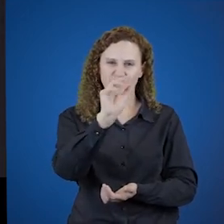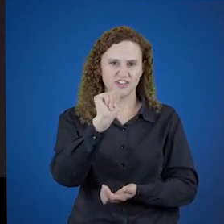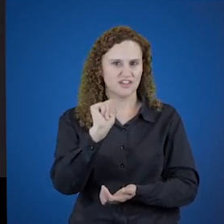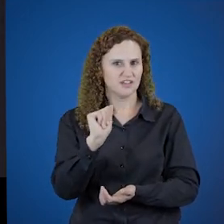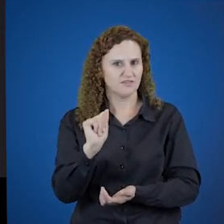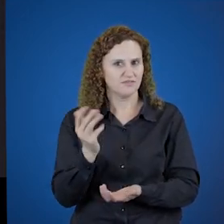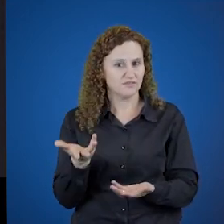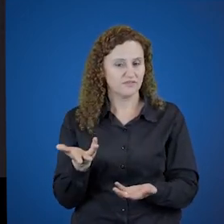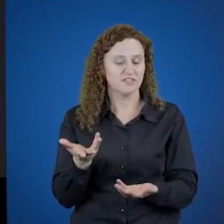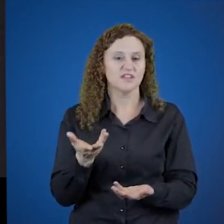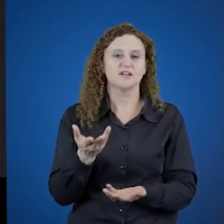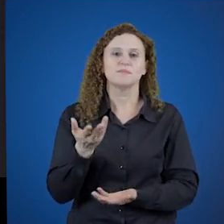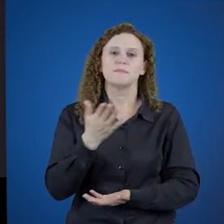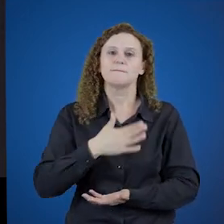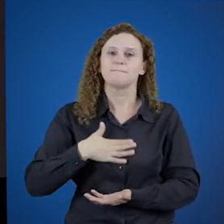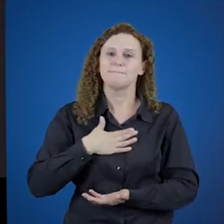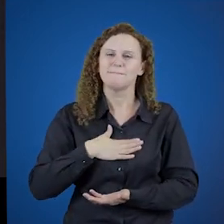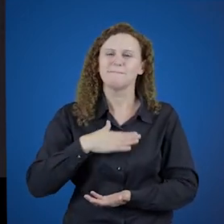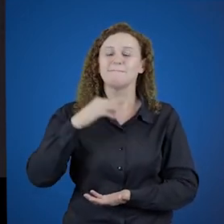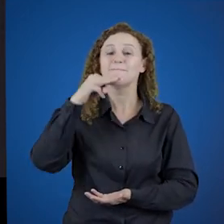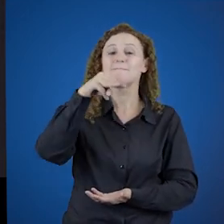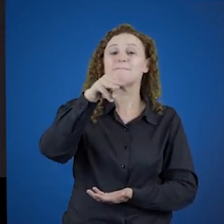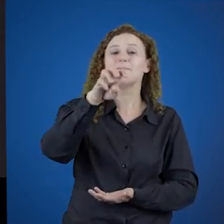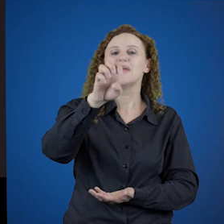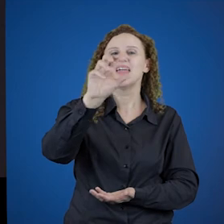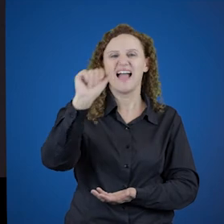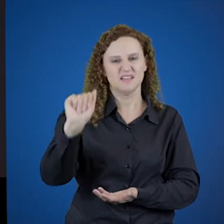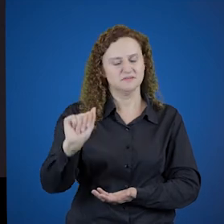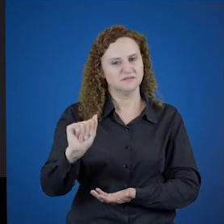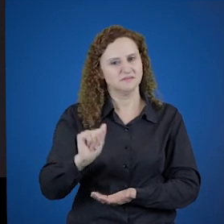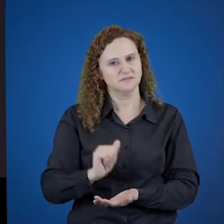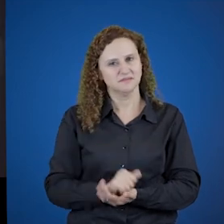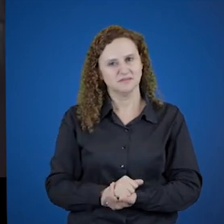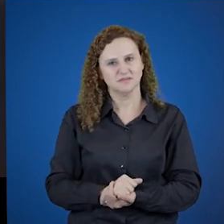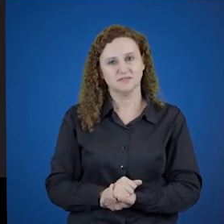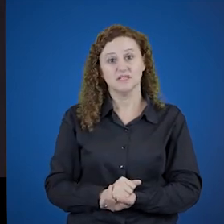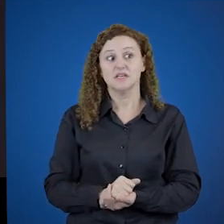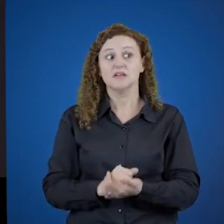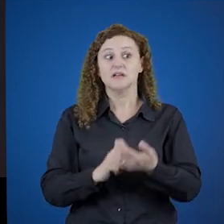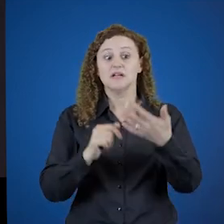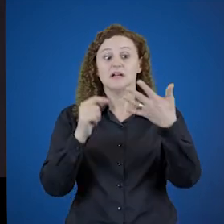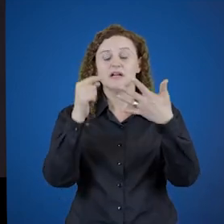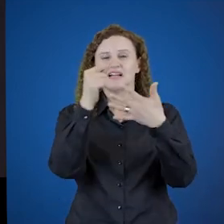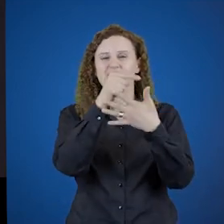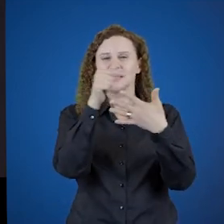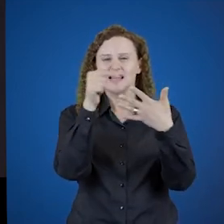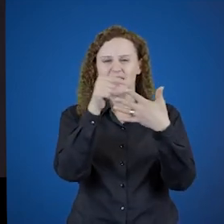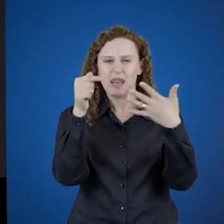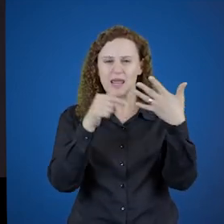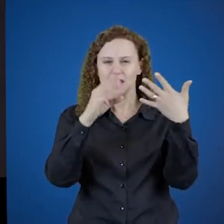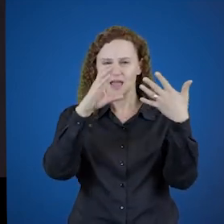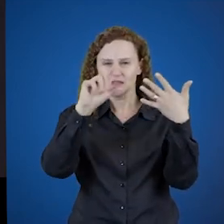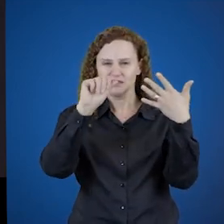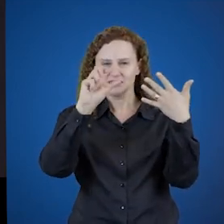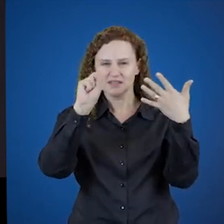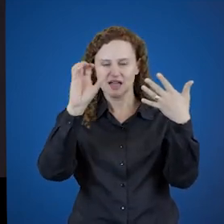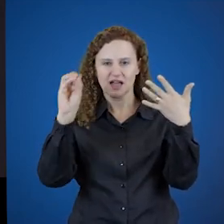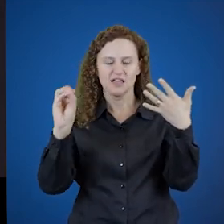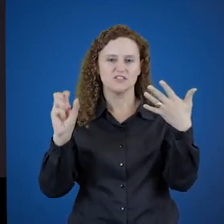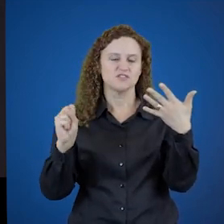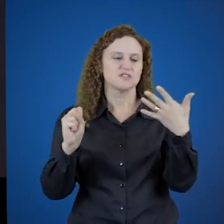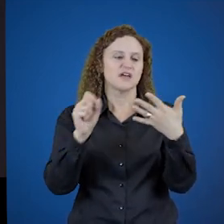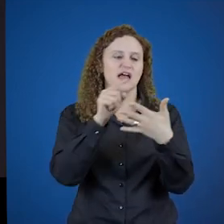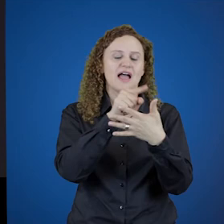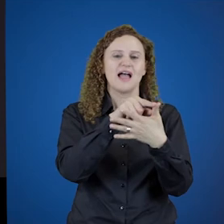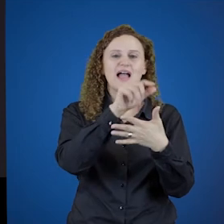eu tenho que usar o minha como feminino então eu vou usar meia aqui vai para o caso ablativo o aplicativo